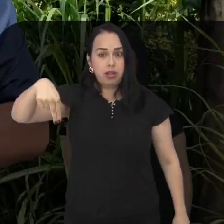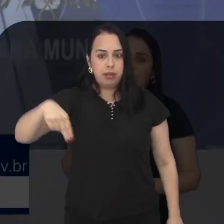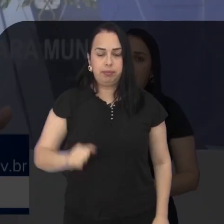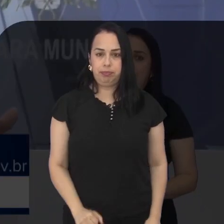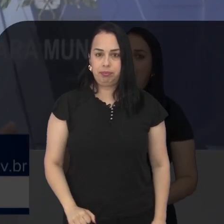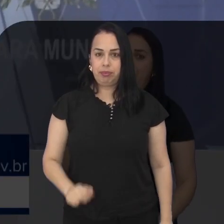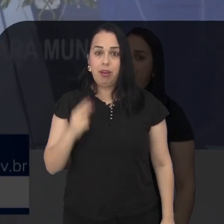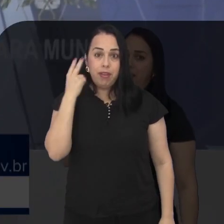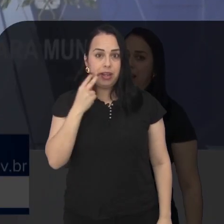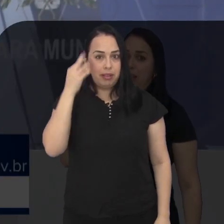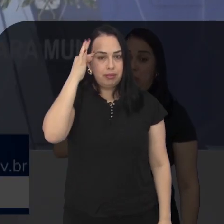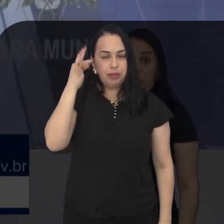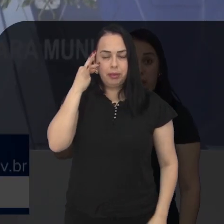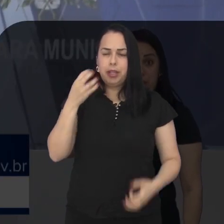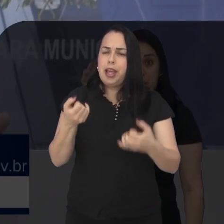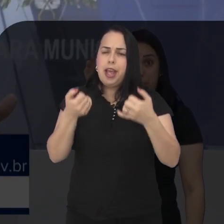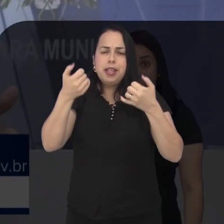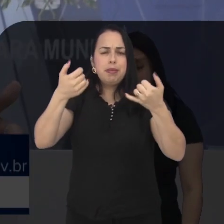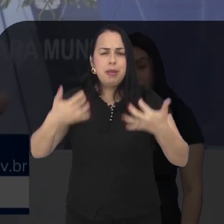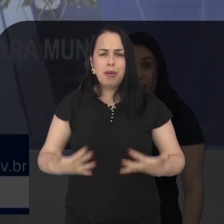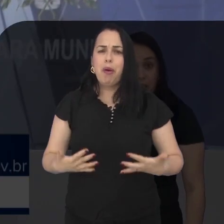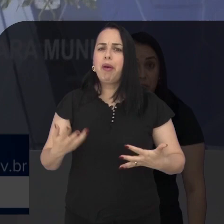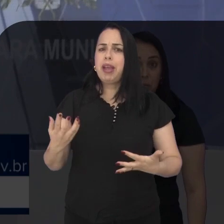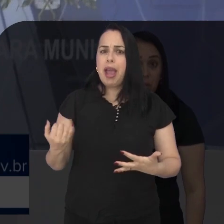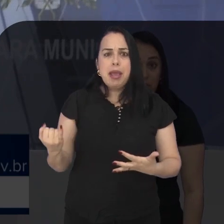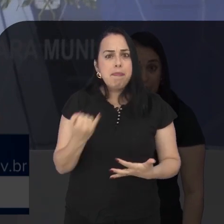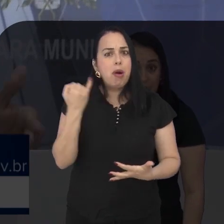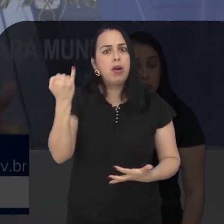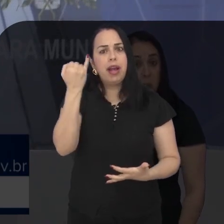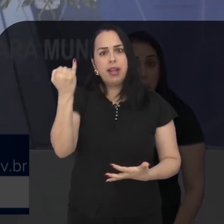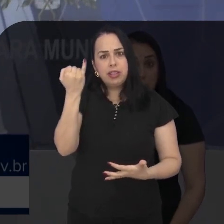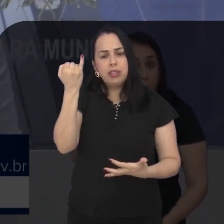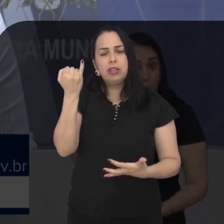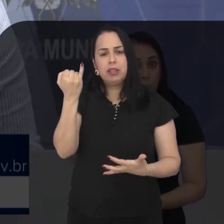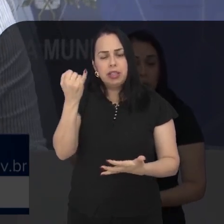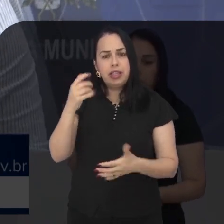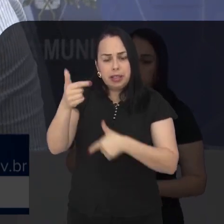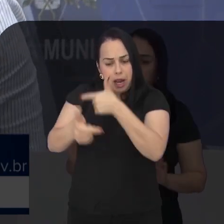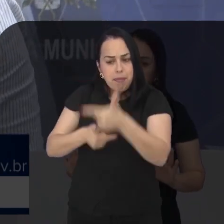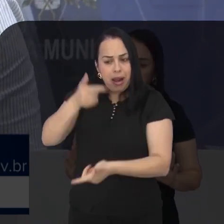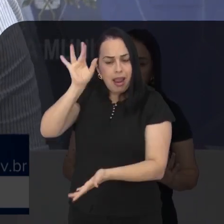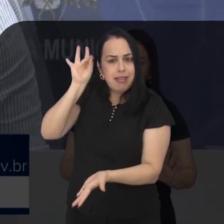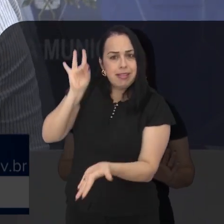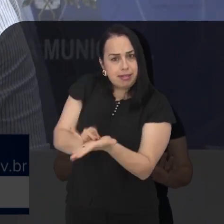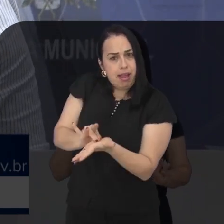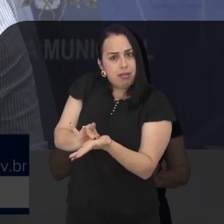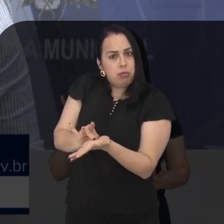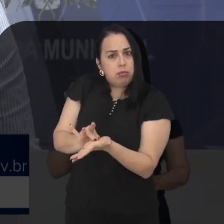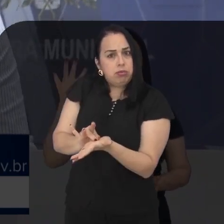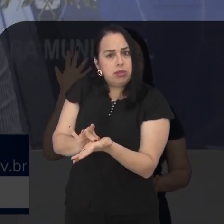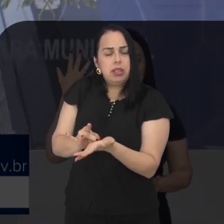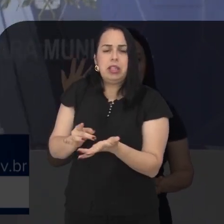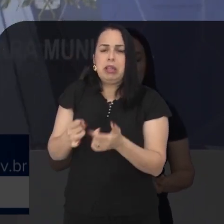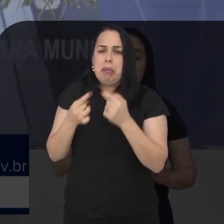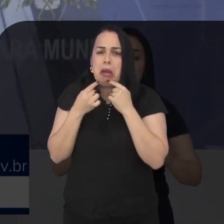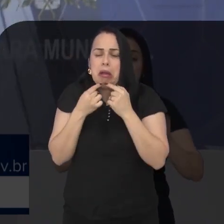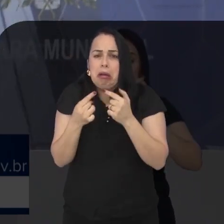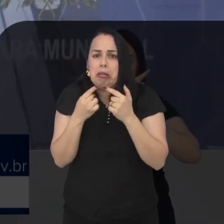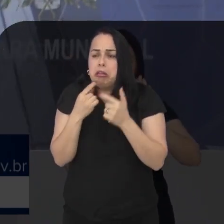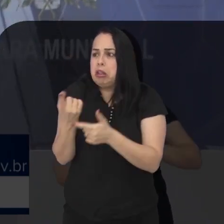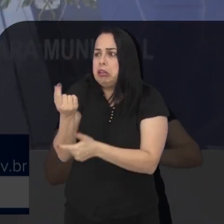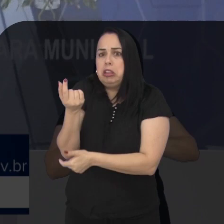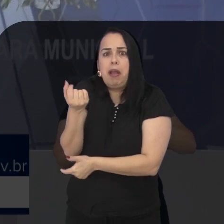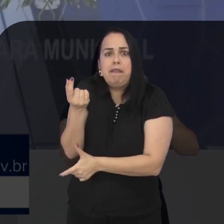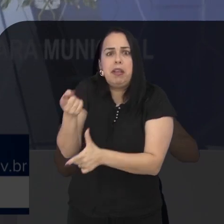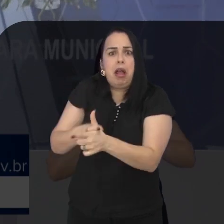Norte. O vereador Tomás Henrique falou sobre a importância de o poder público ter eficiência na gestão pública e criticou